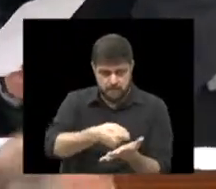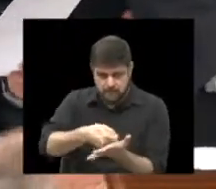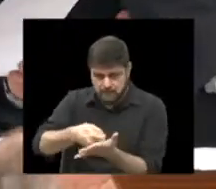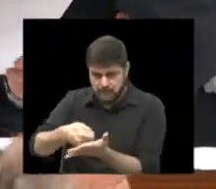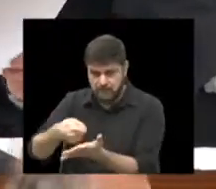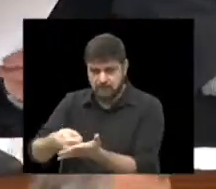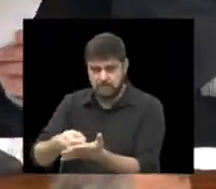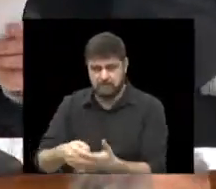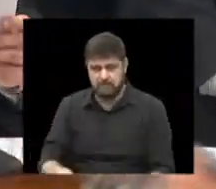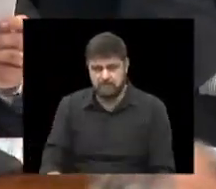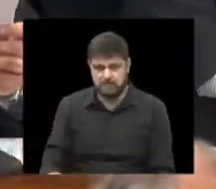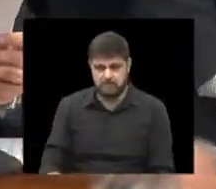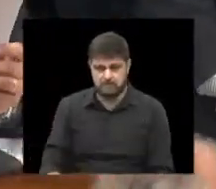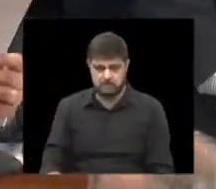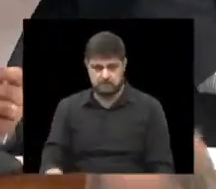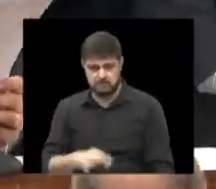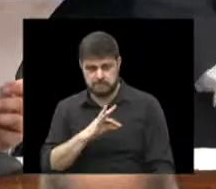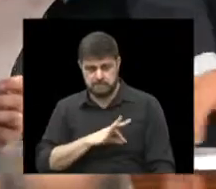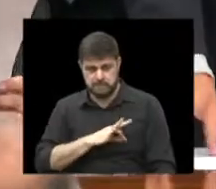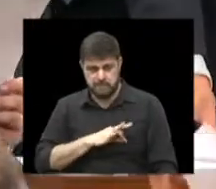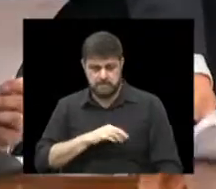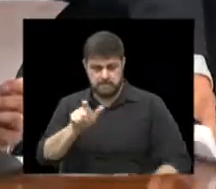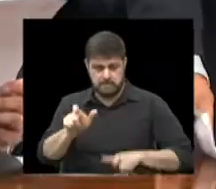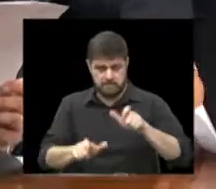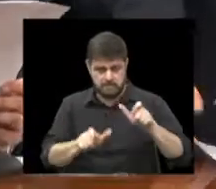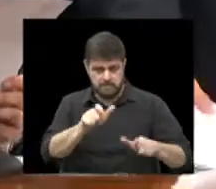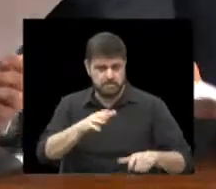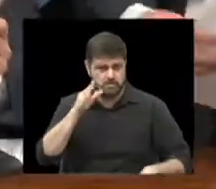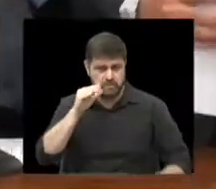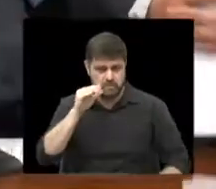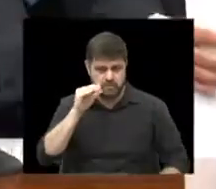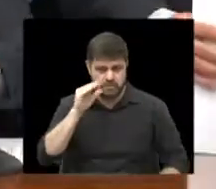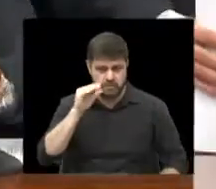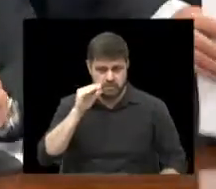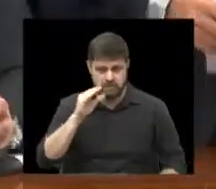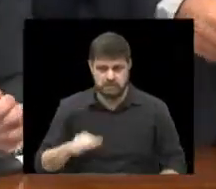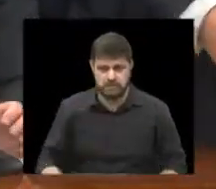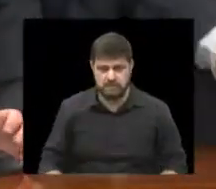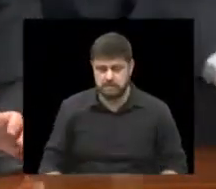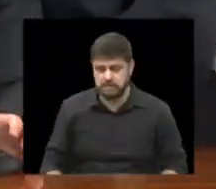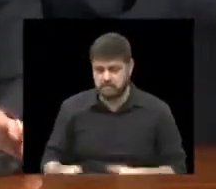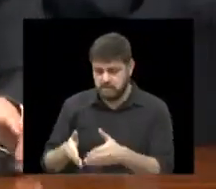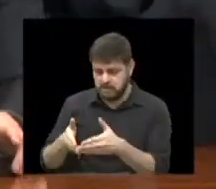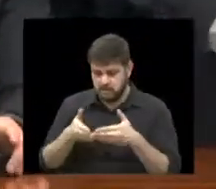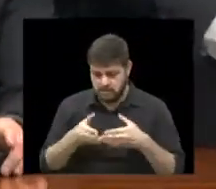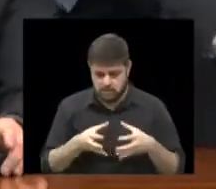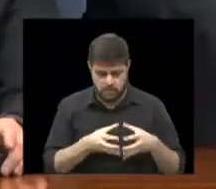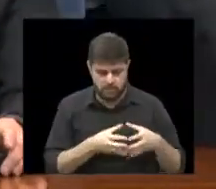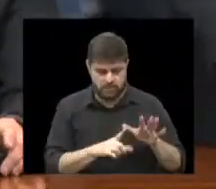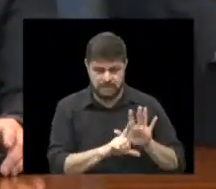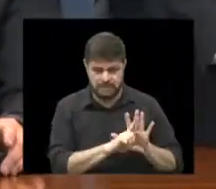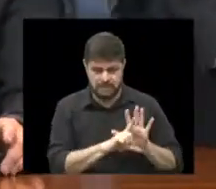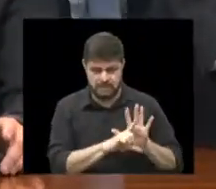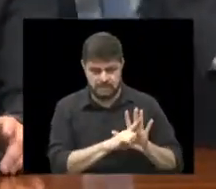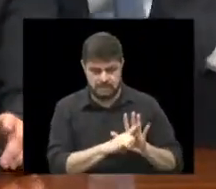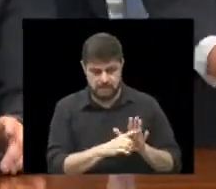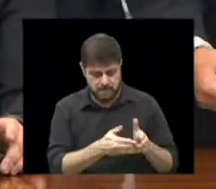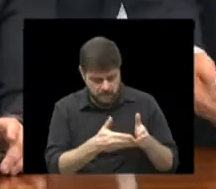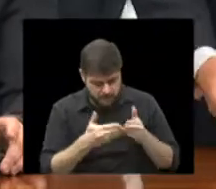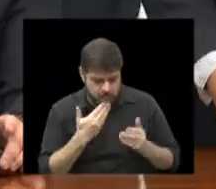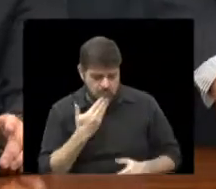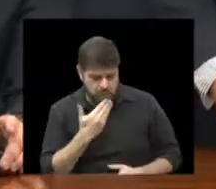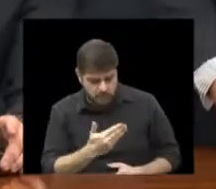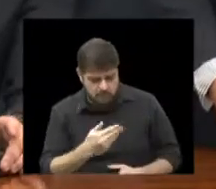vantagens, vencimentos de vantagens pessoais de funcionários de carreira da Câmara. Solicito Comissão de Legalidade, vereador Marcos